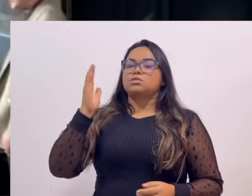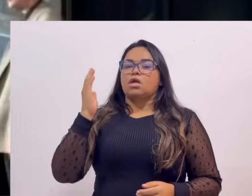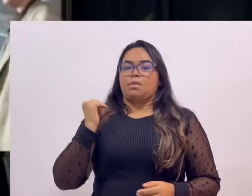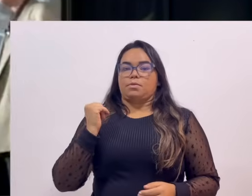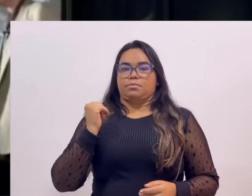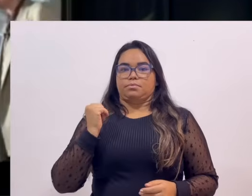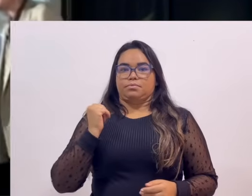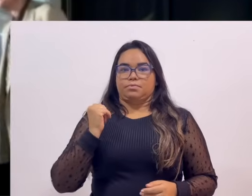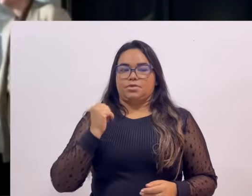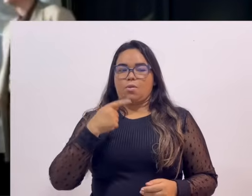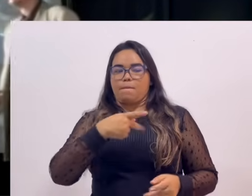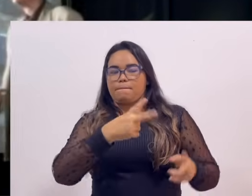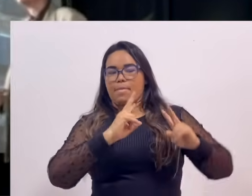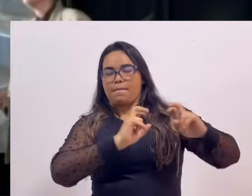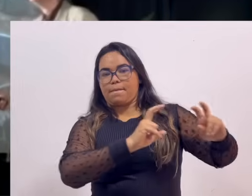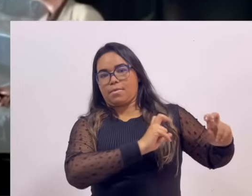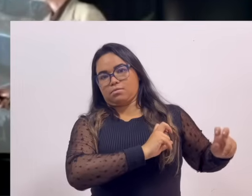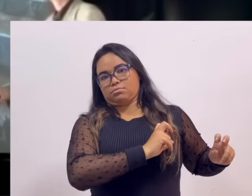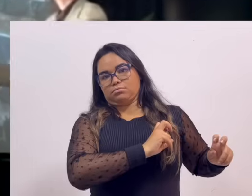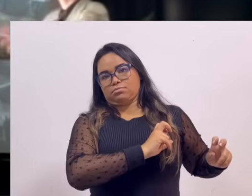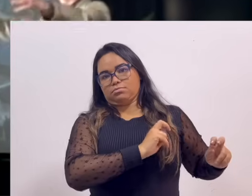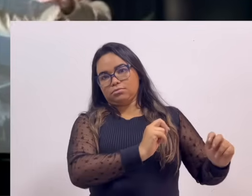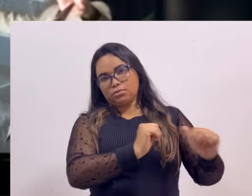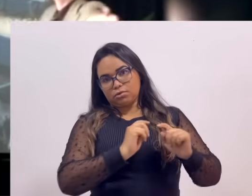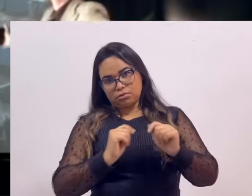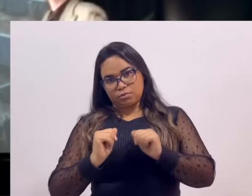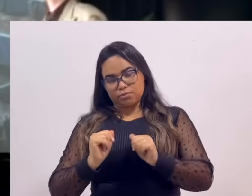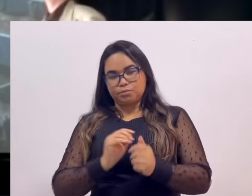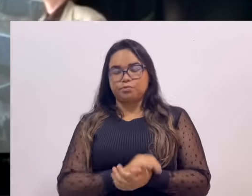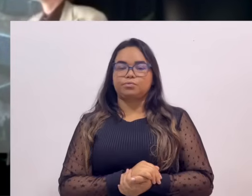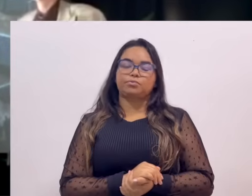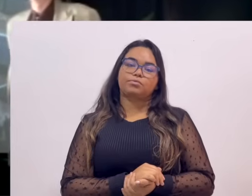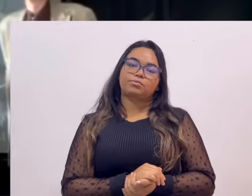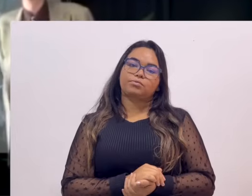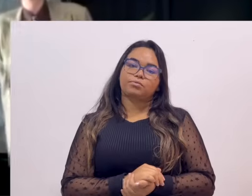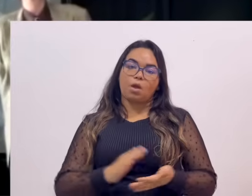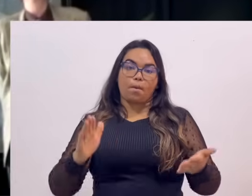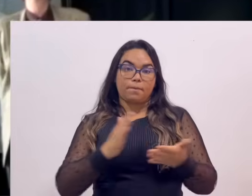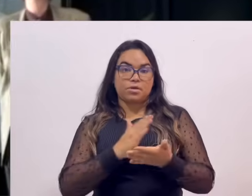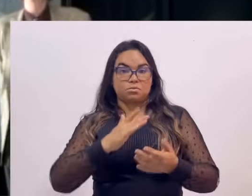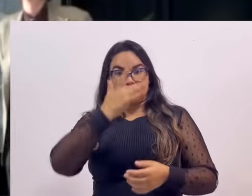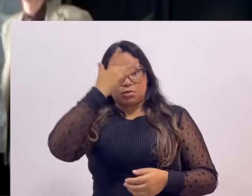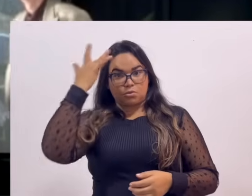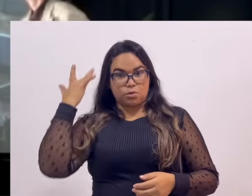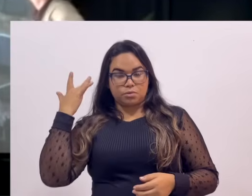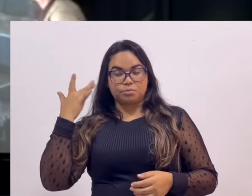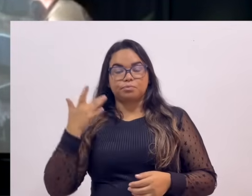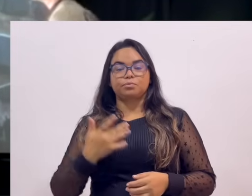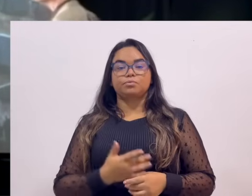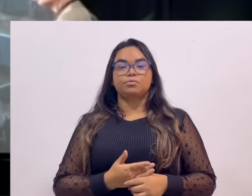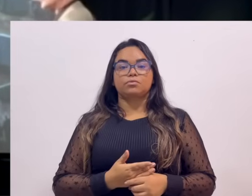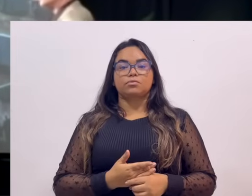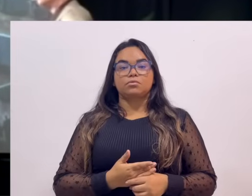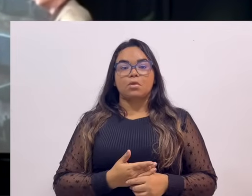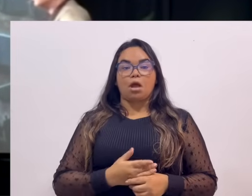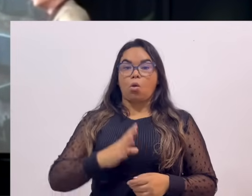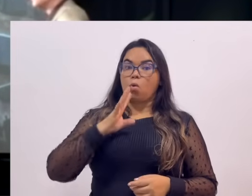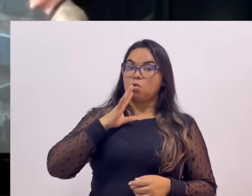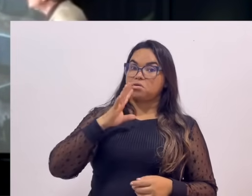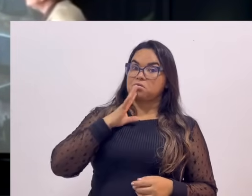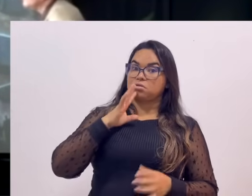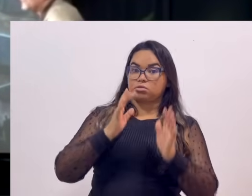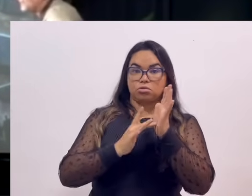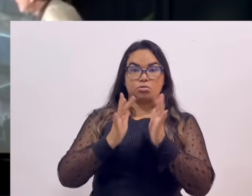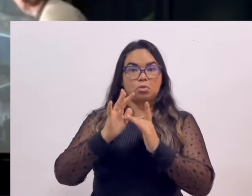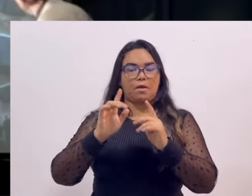terminam o seu evangelho quando atravessam esta porta e ali se encontram já estão dentro sua vida segue